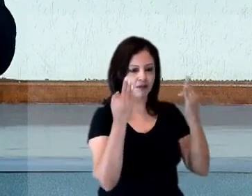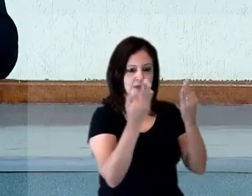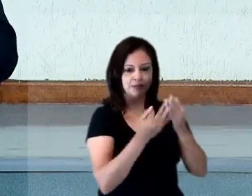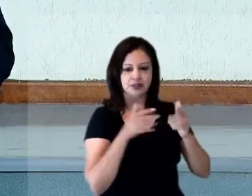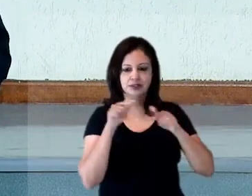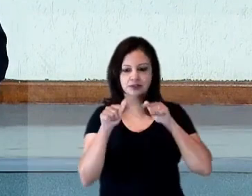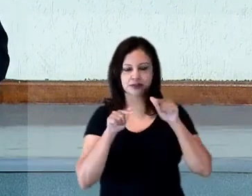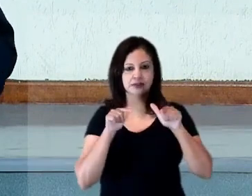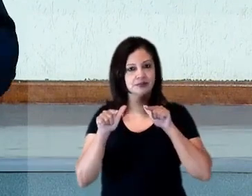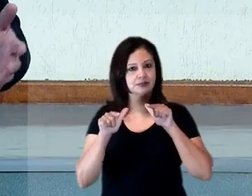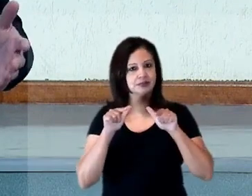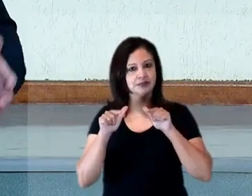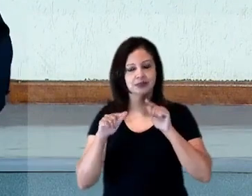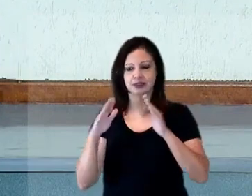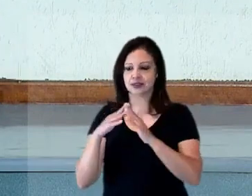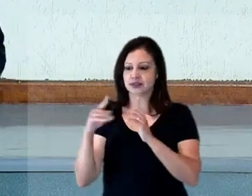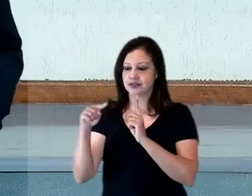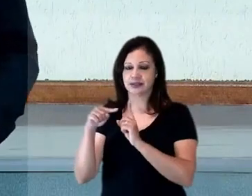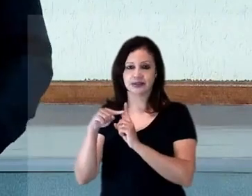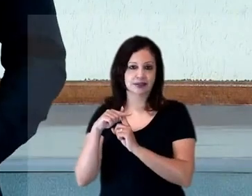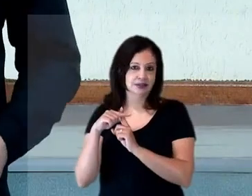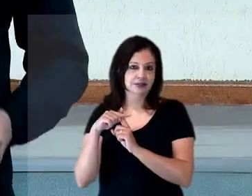nosso trabalho, na igreja.